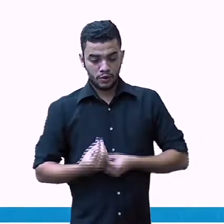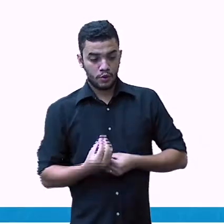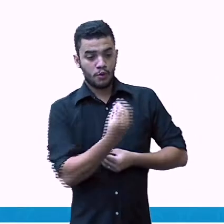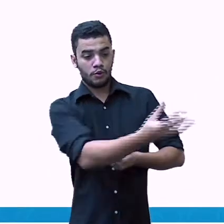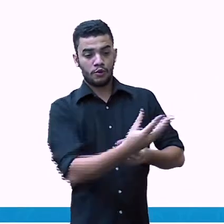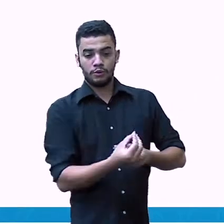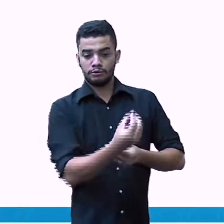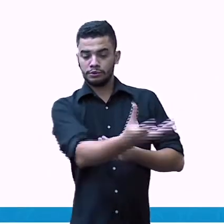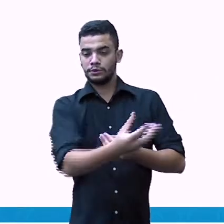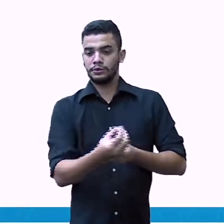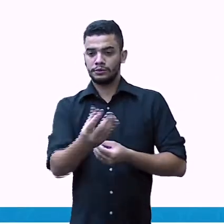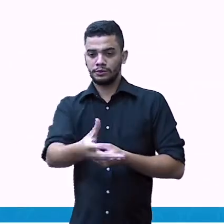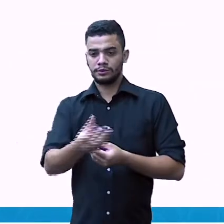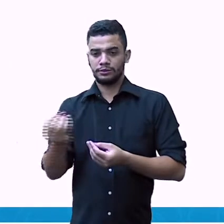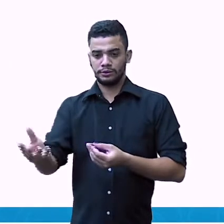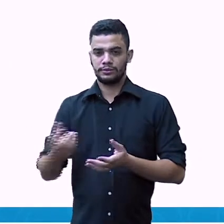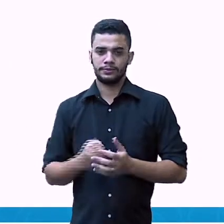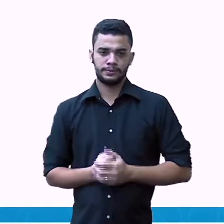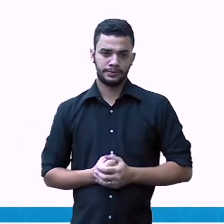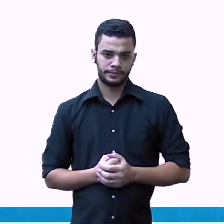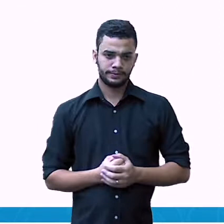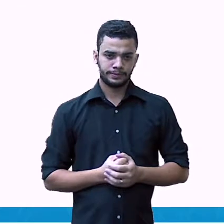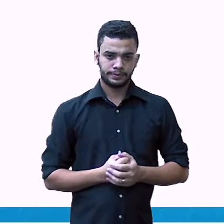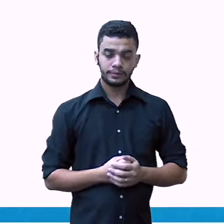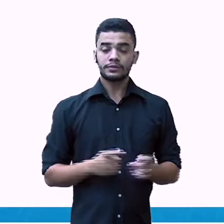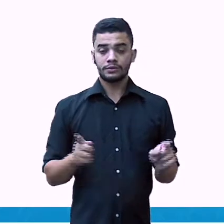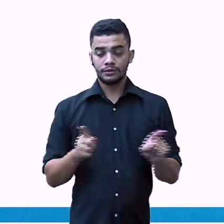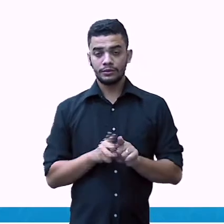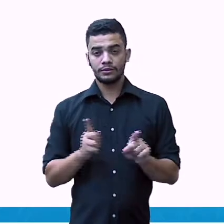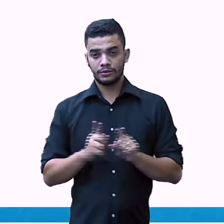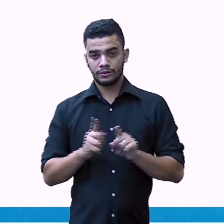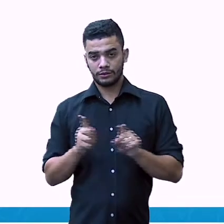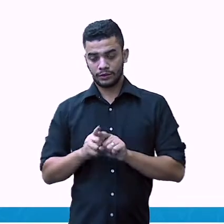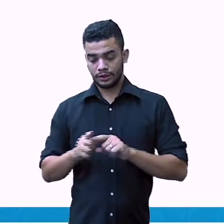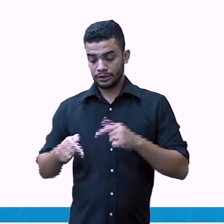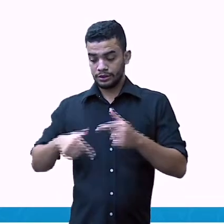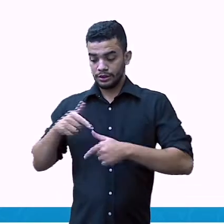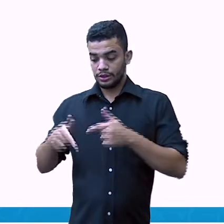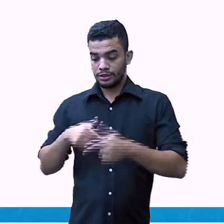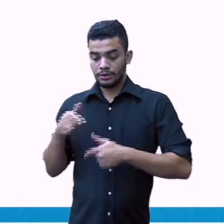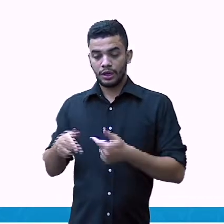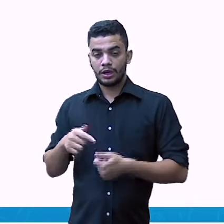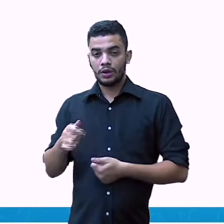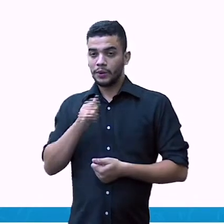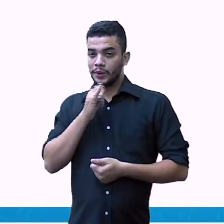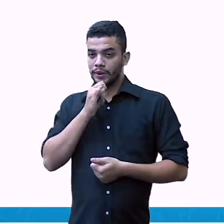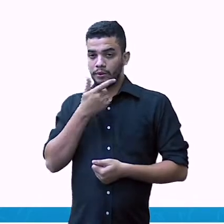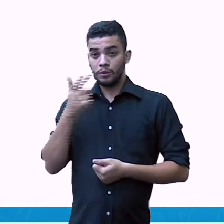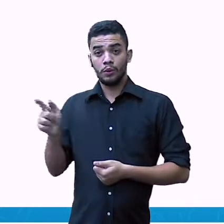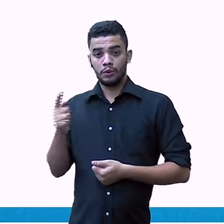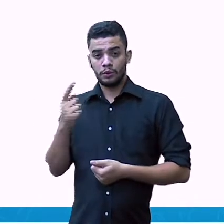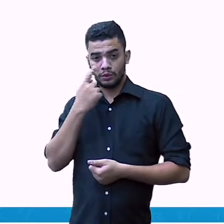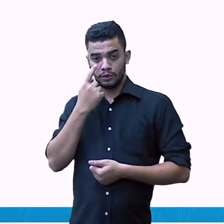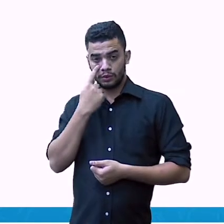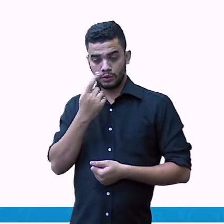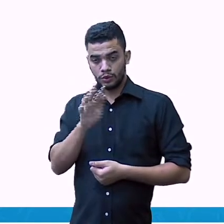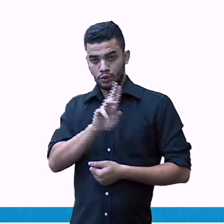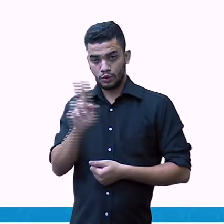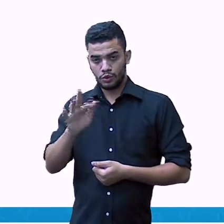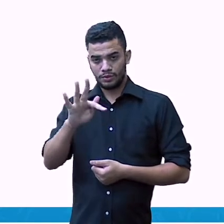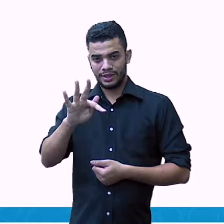O próximo tipo de trabalho que nós vamos conhecer é o freelancer. O trabalho